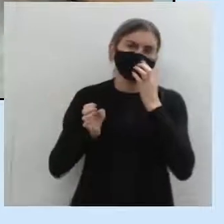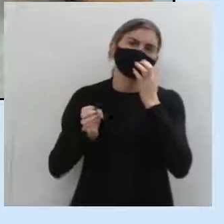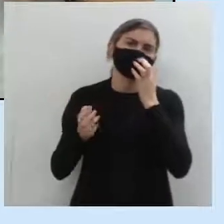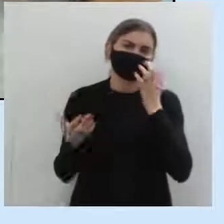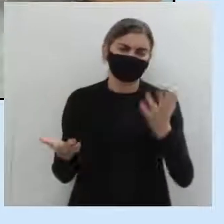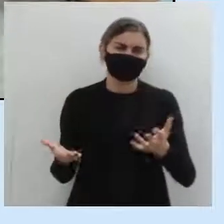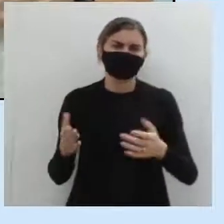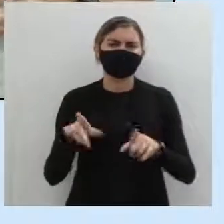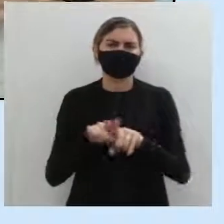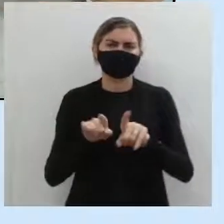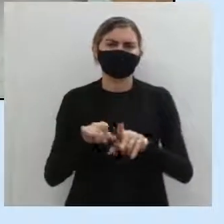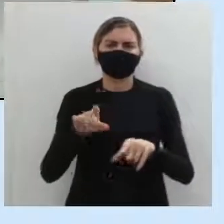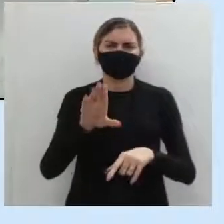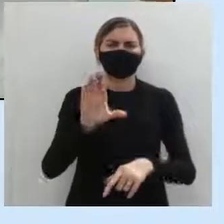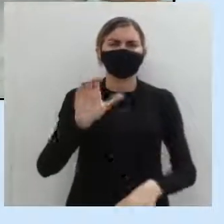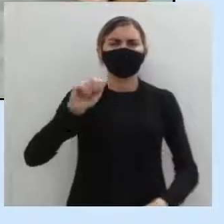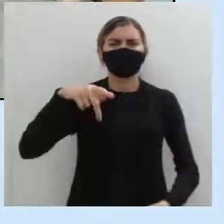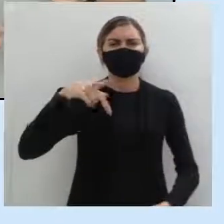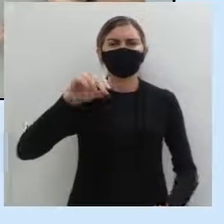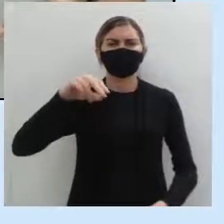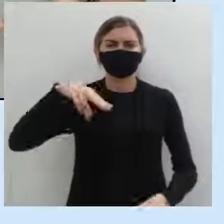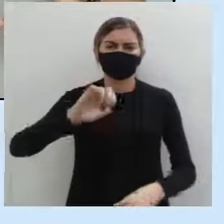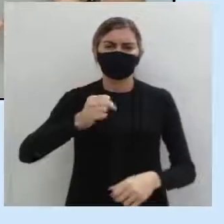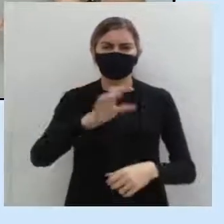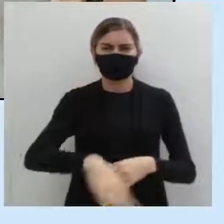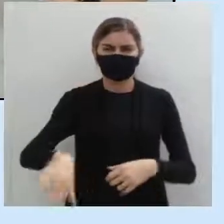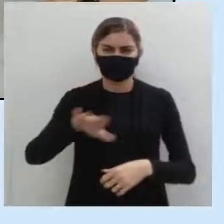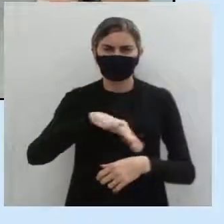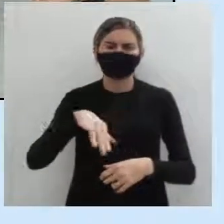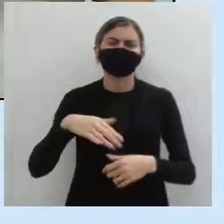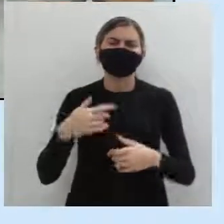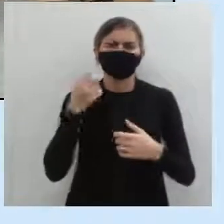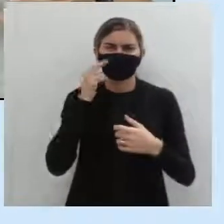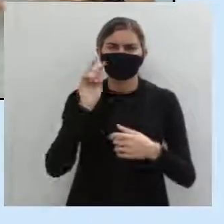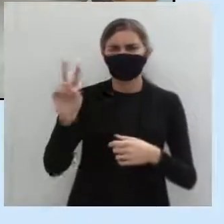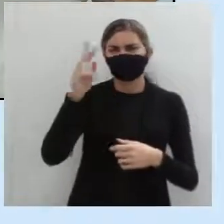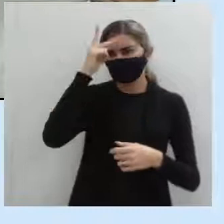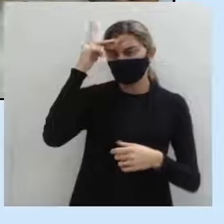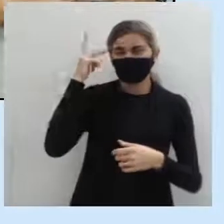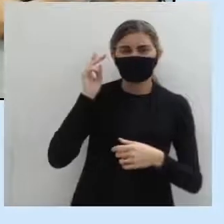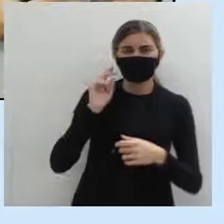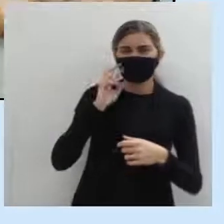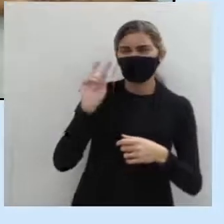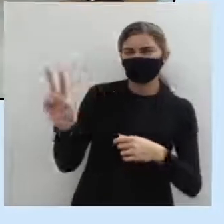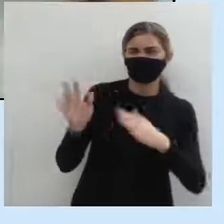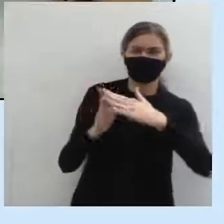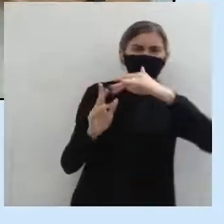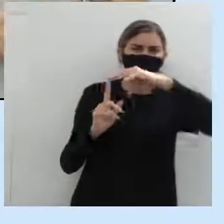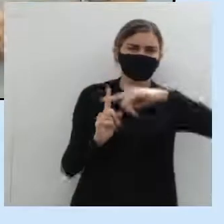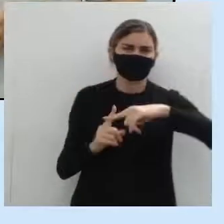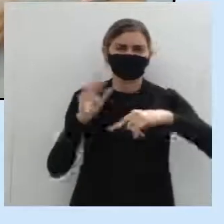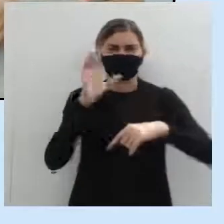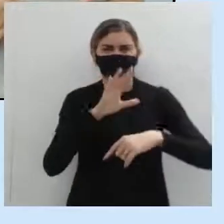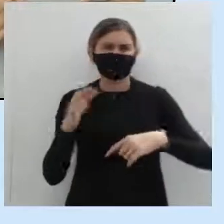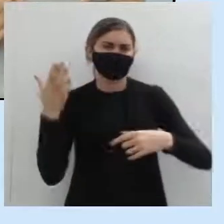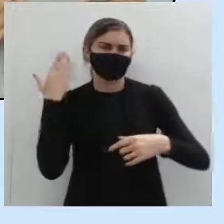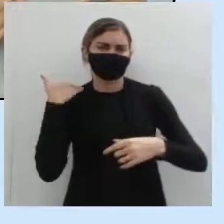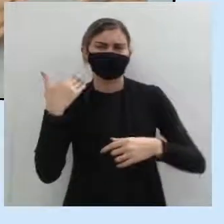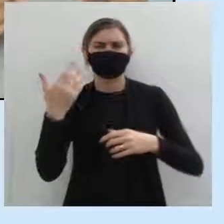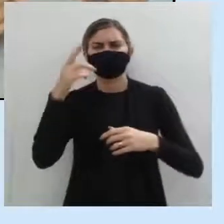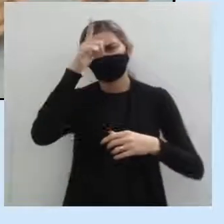a igreja estava queimada na visão do pessoal da Alemanha do século